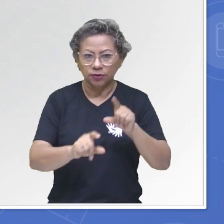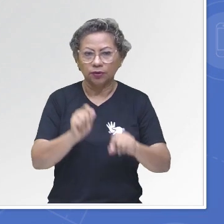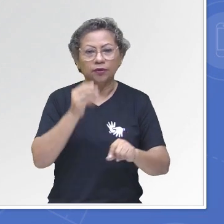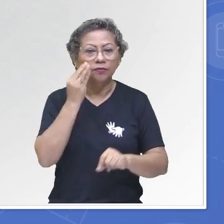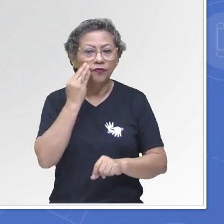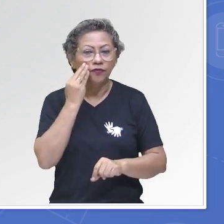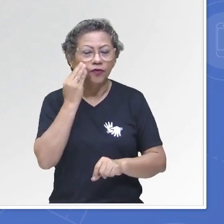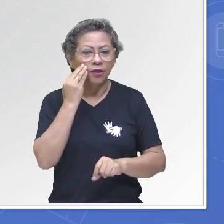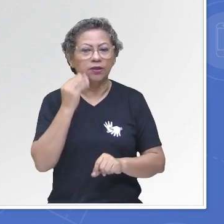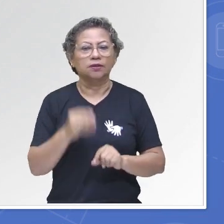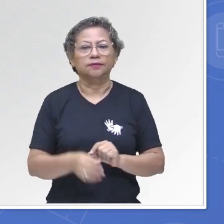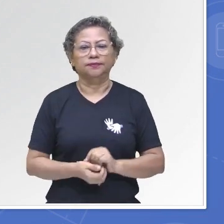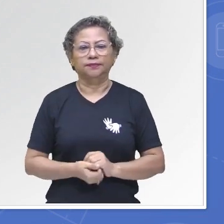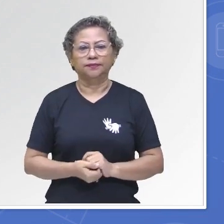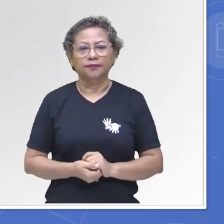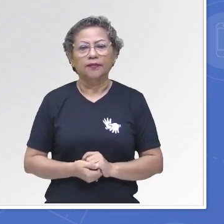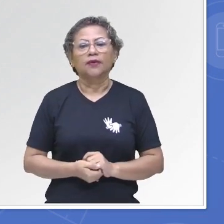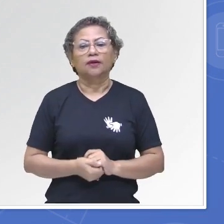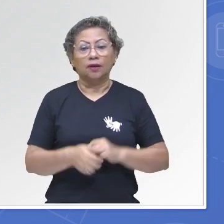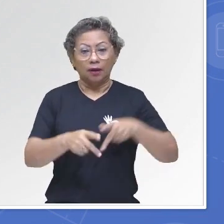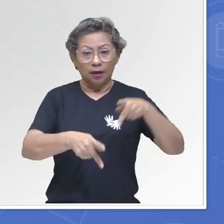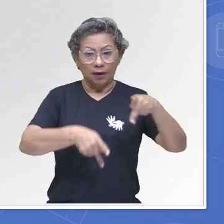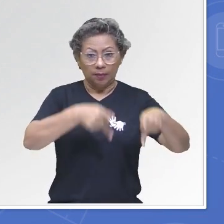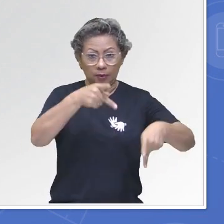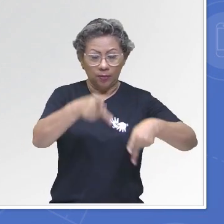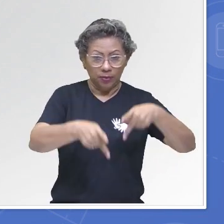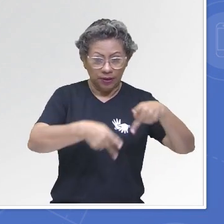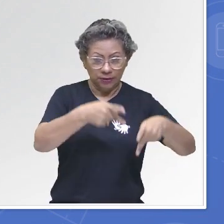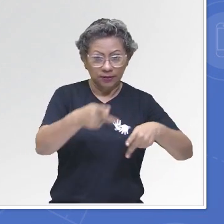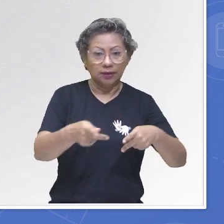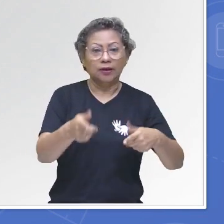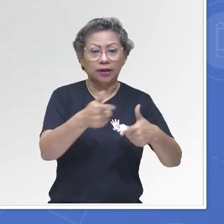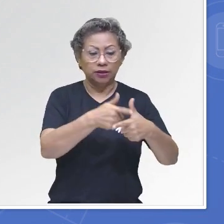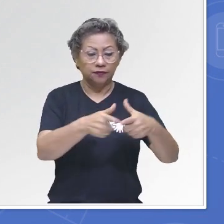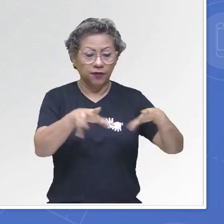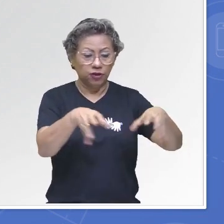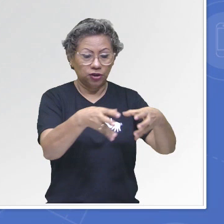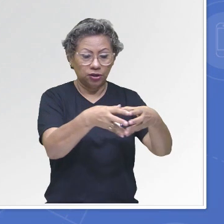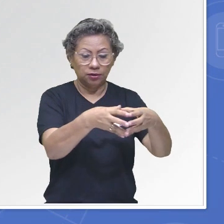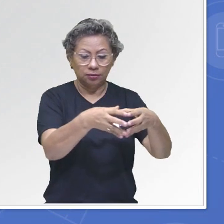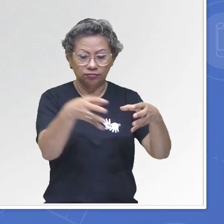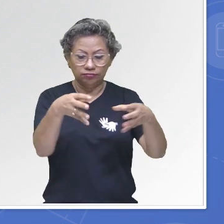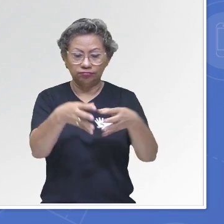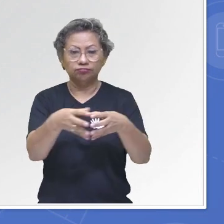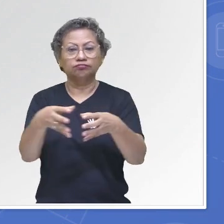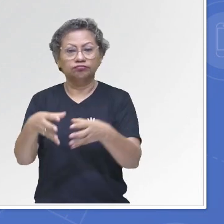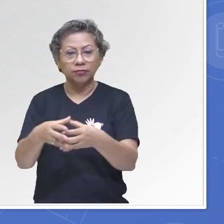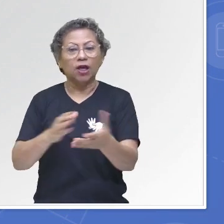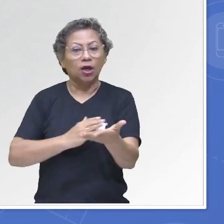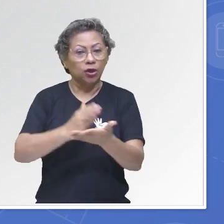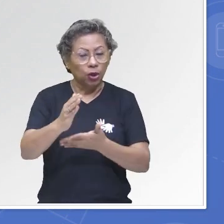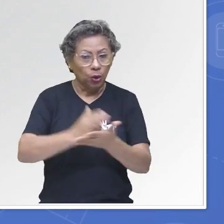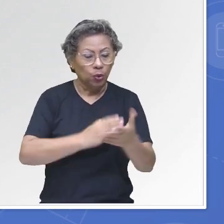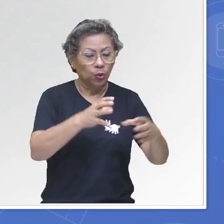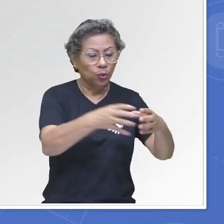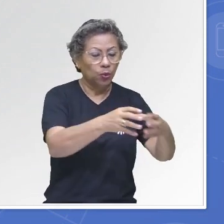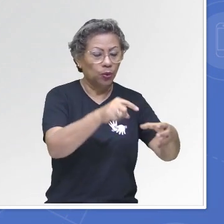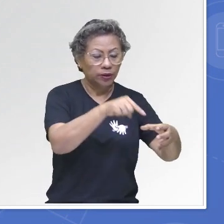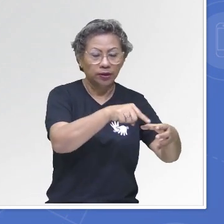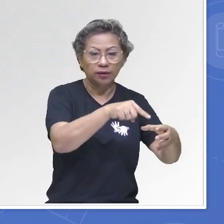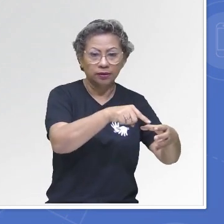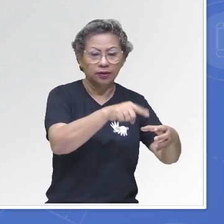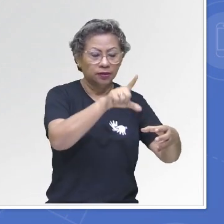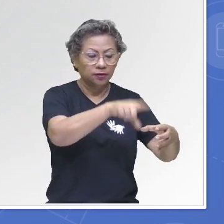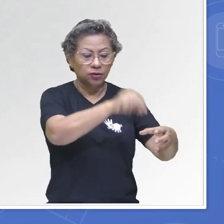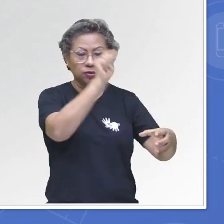Olha como é que ela é feita. A população ela é dividida em grupos e alguns membros de cada grupo são